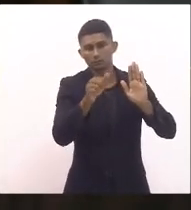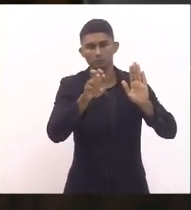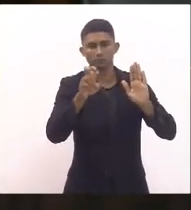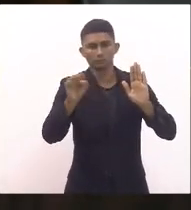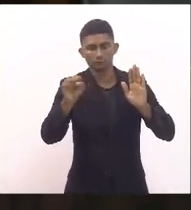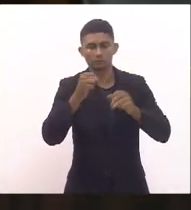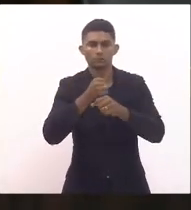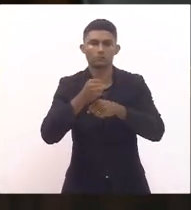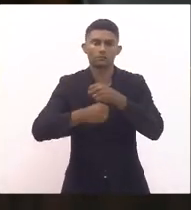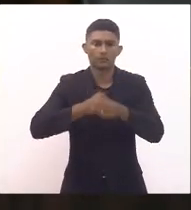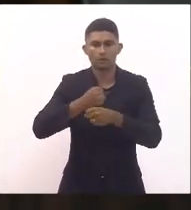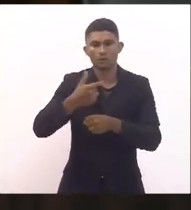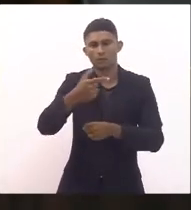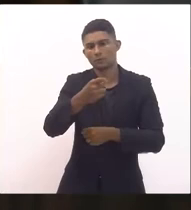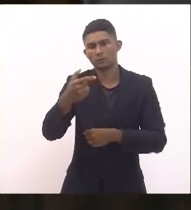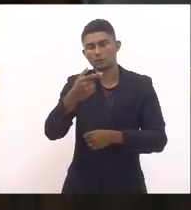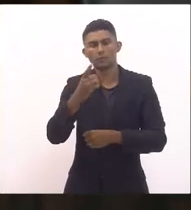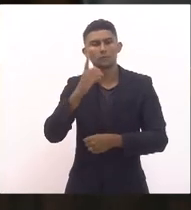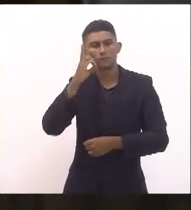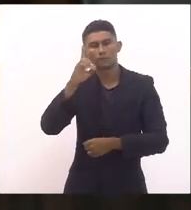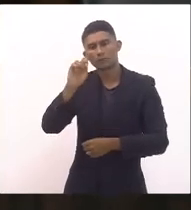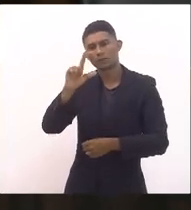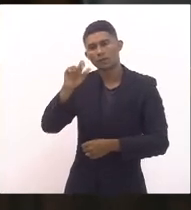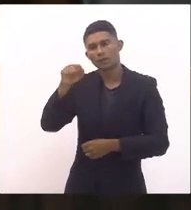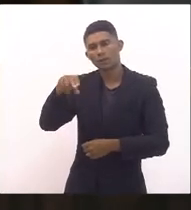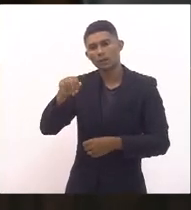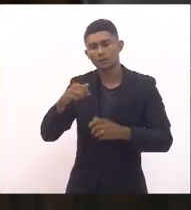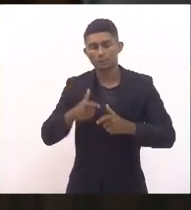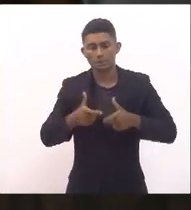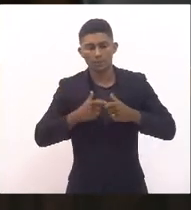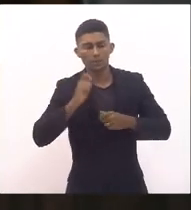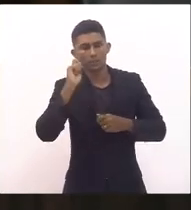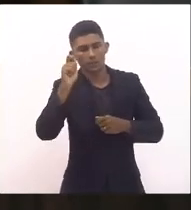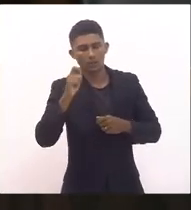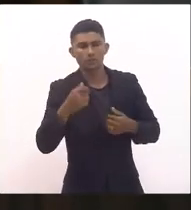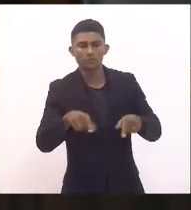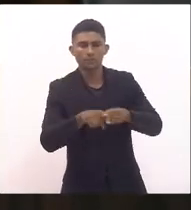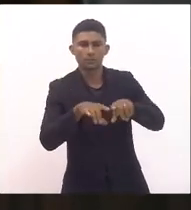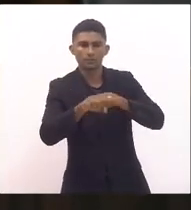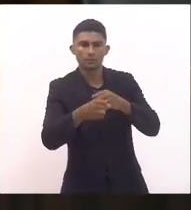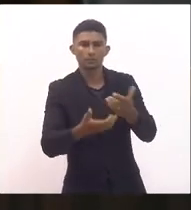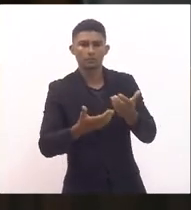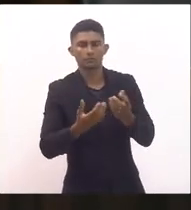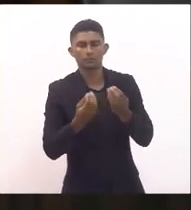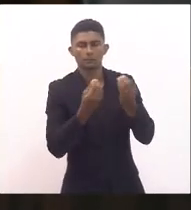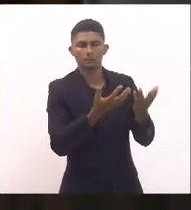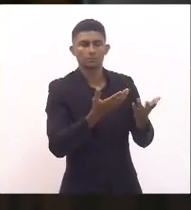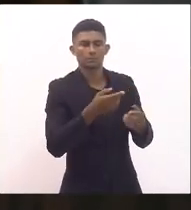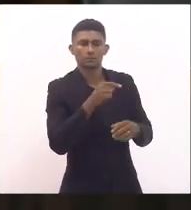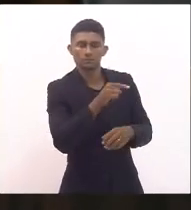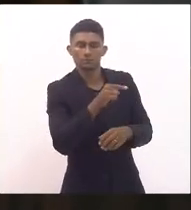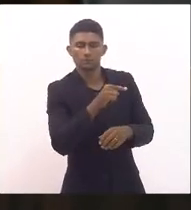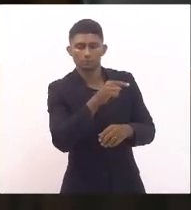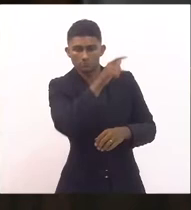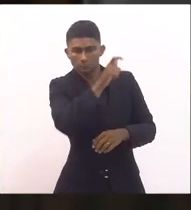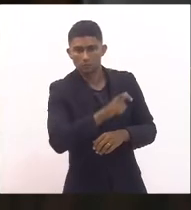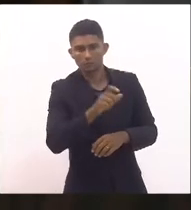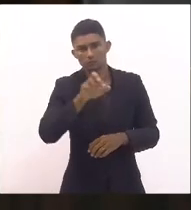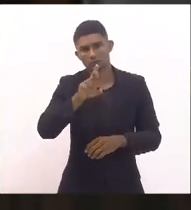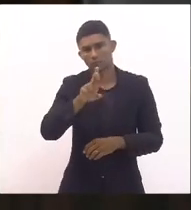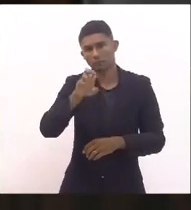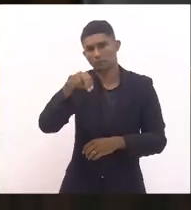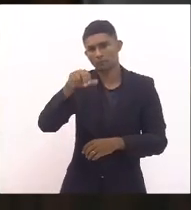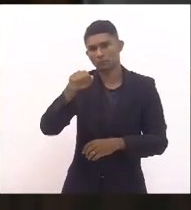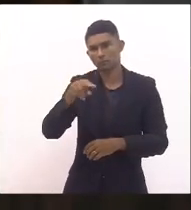22, de autoria da deputada Alana Páscoa, que concede a medalha Tiradentes e o respectivo diploma ao senhor Renan Souza da Conceição, parecer da